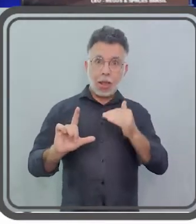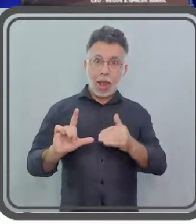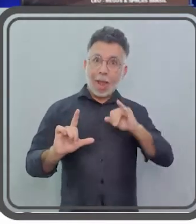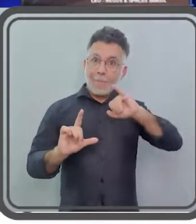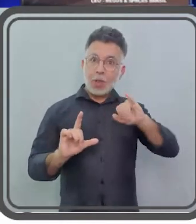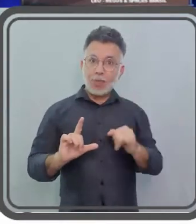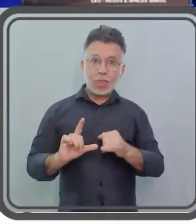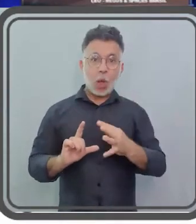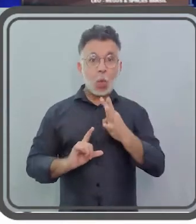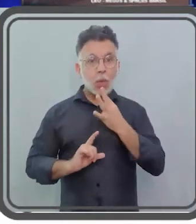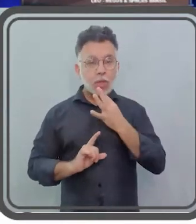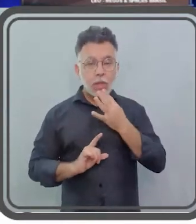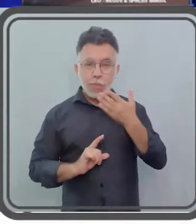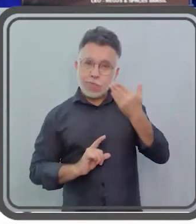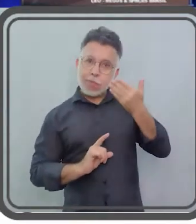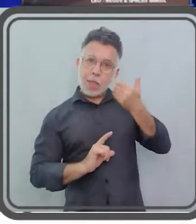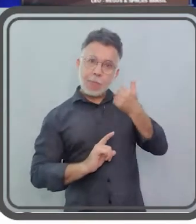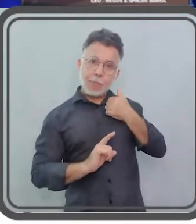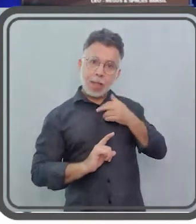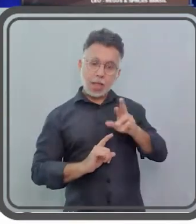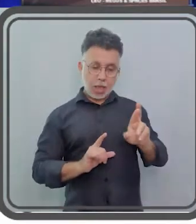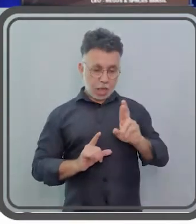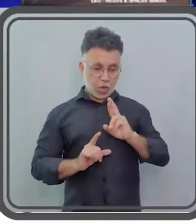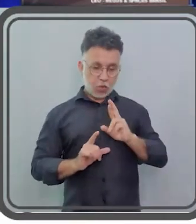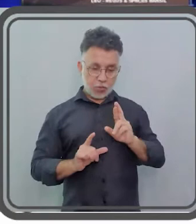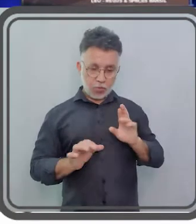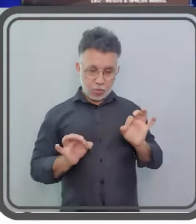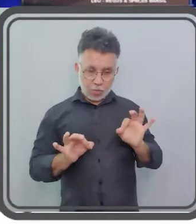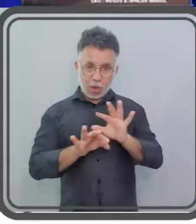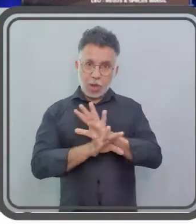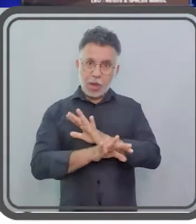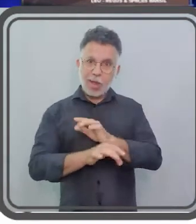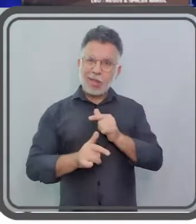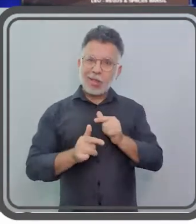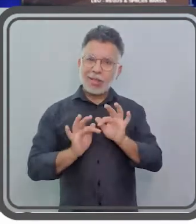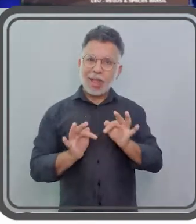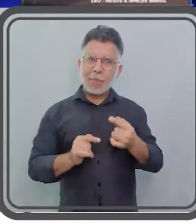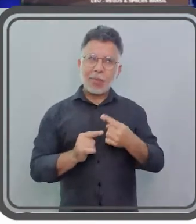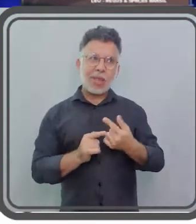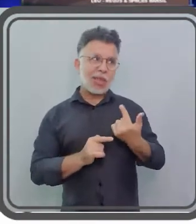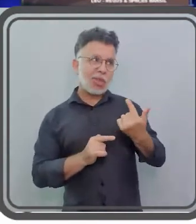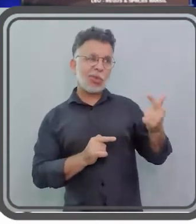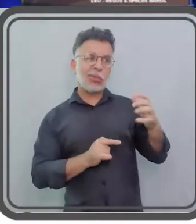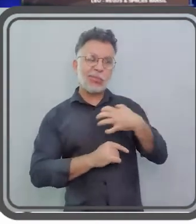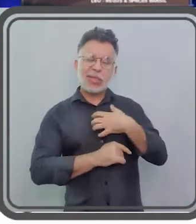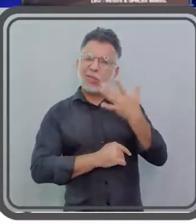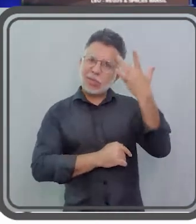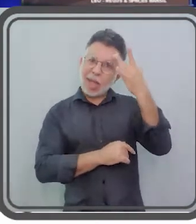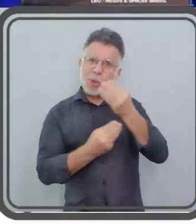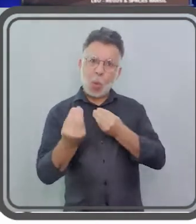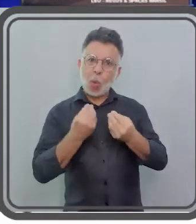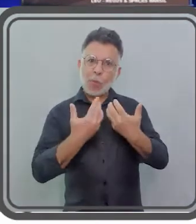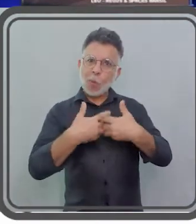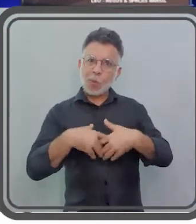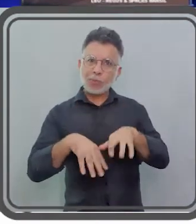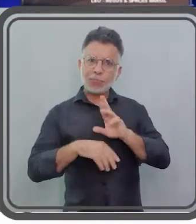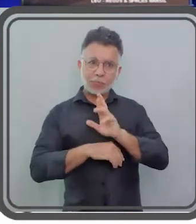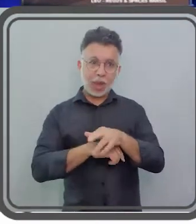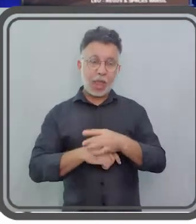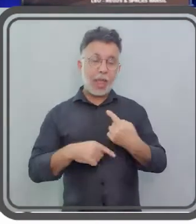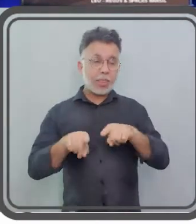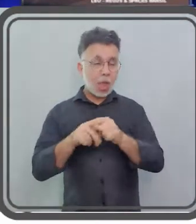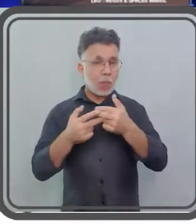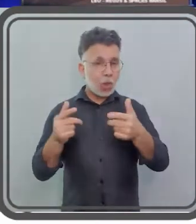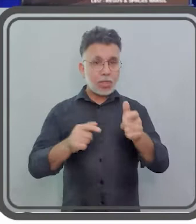esse conhecimento para resolver situações simples, que de outra maneira ele não saberia como resolver. Então, uma coisa